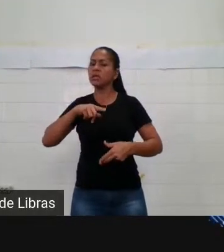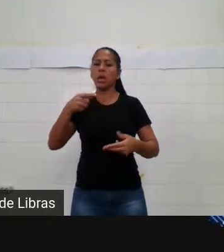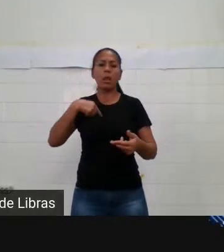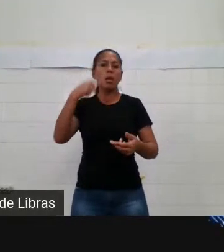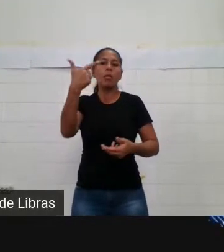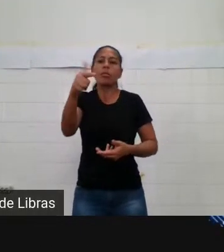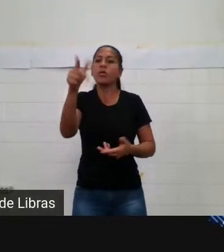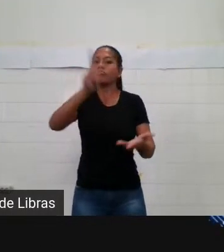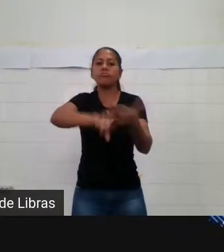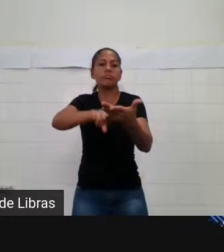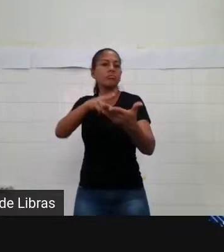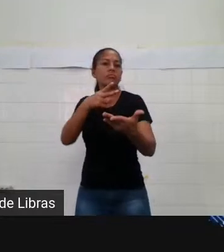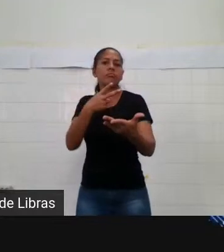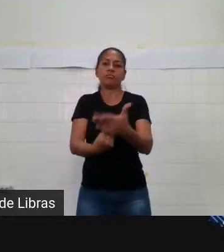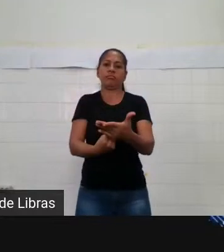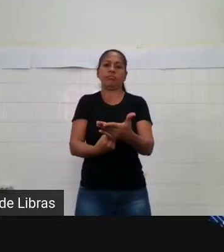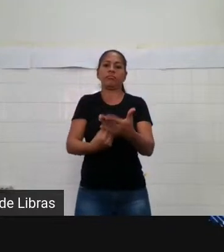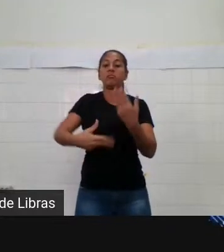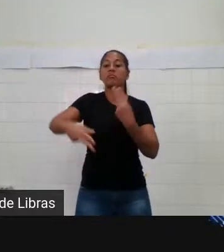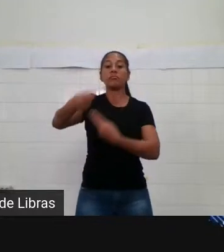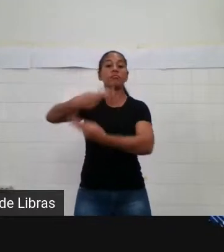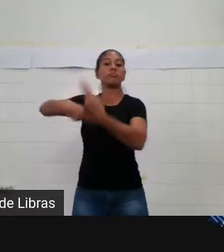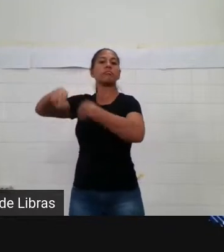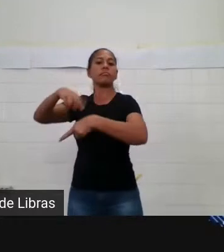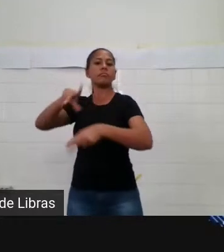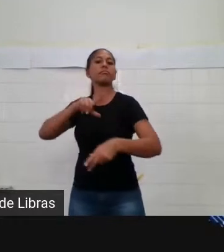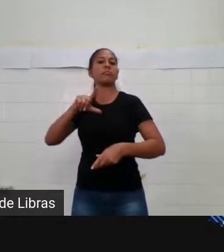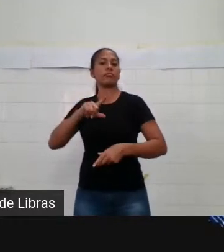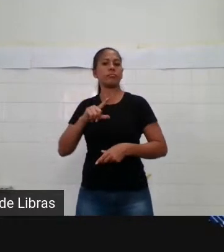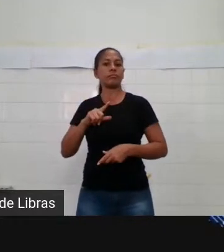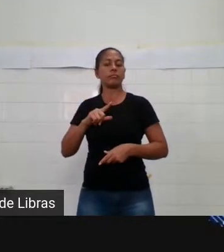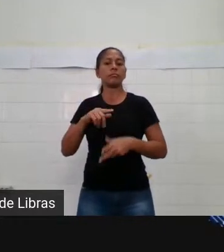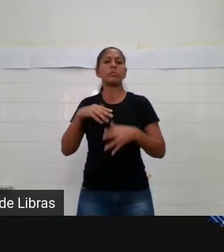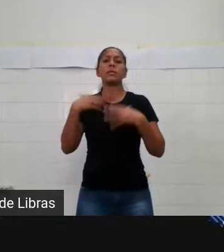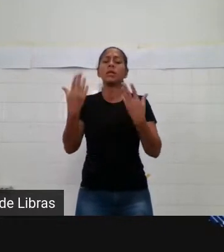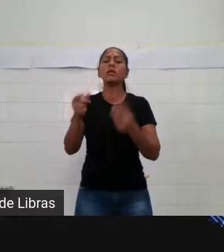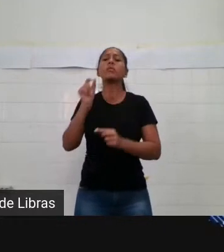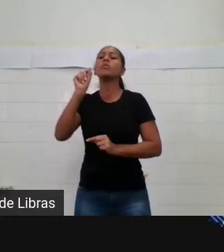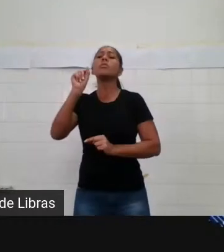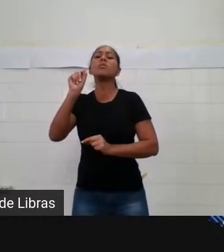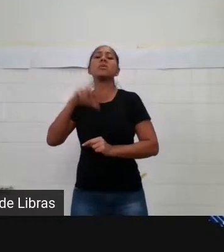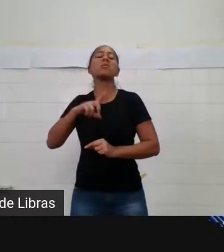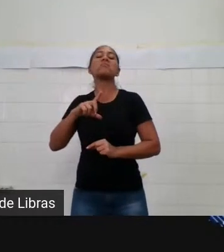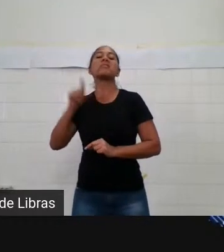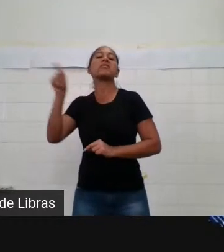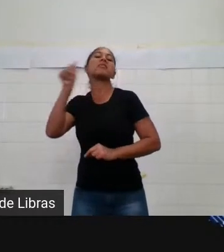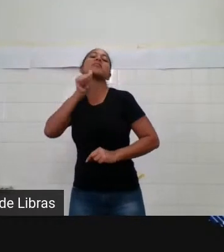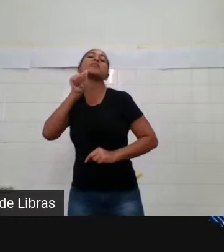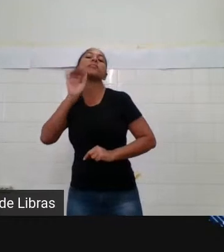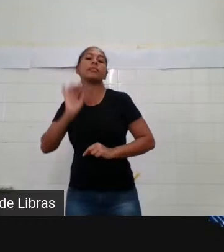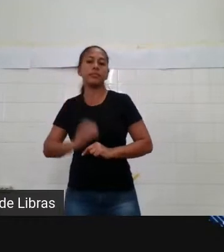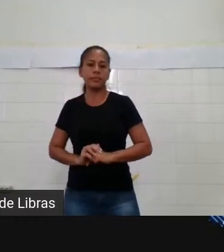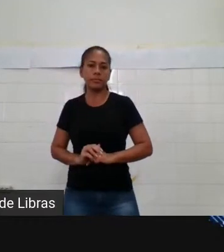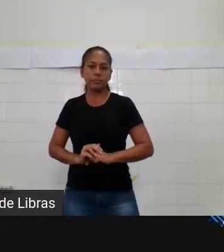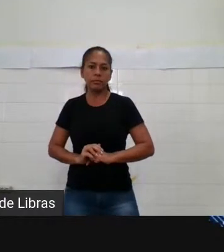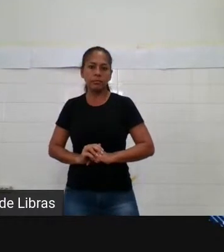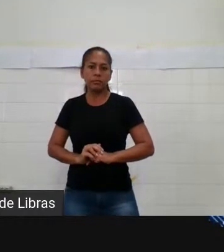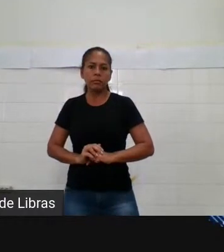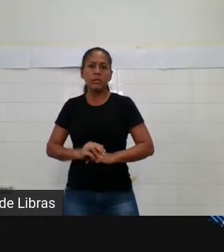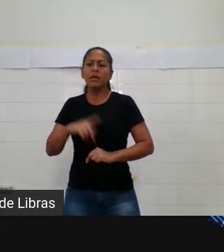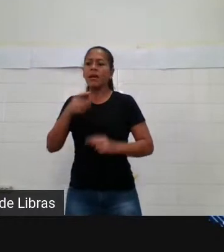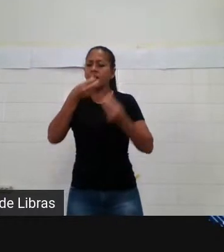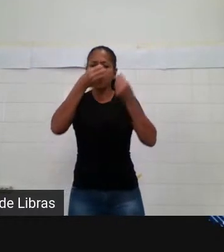nas relações que se estabelecem. Então, Ponciar é essa mulher que quer existir. Ela